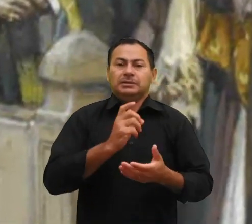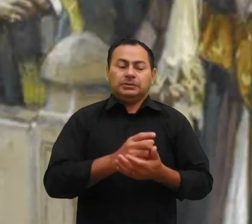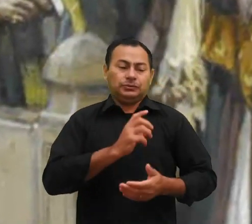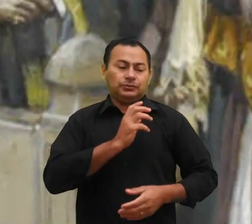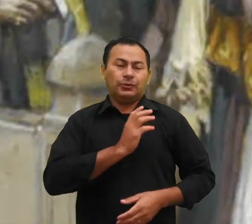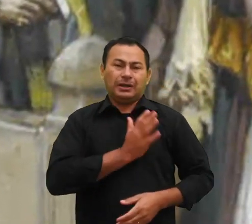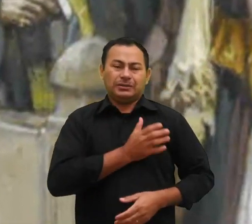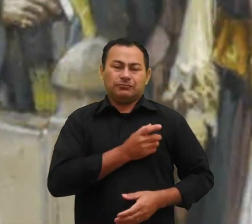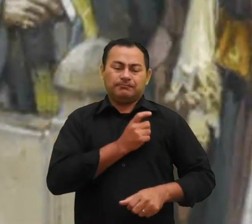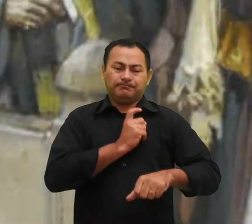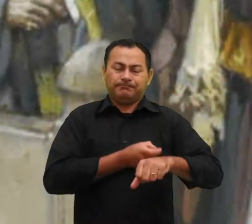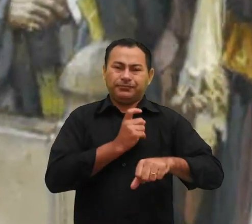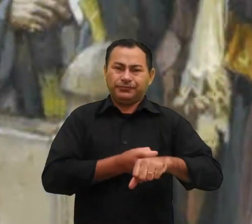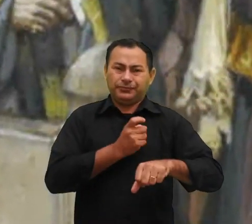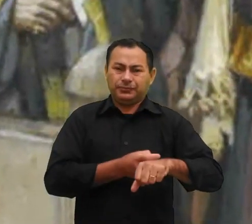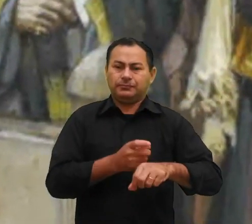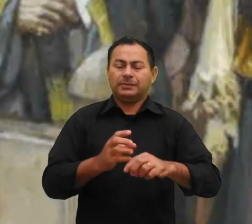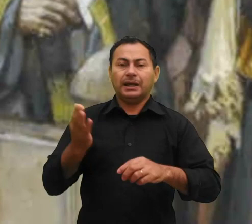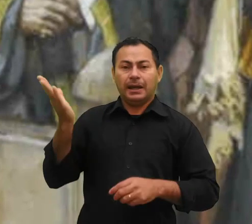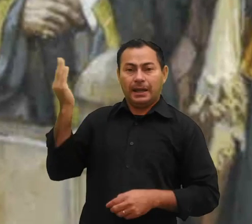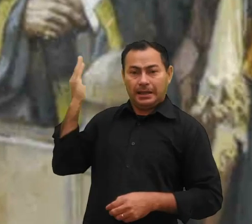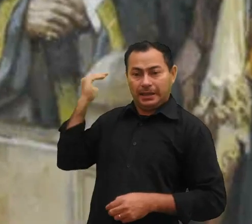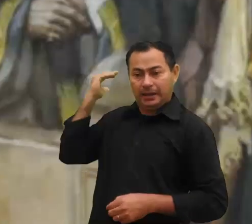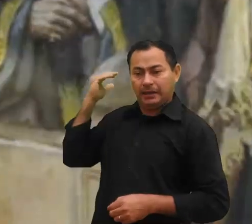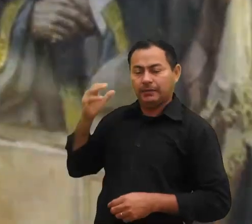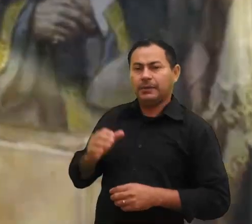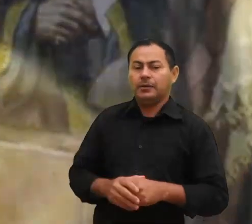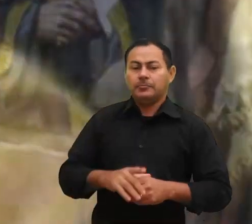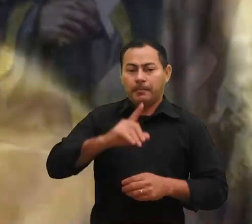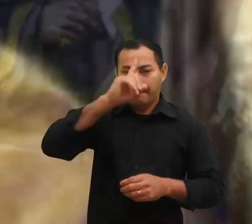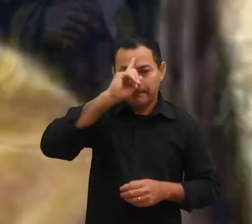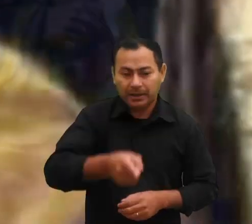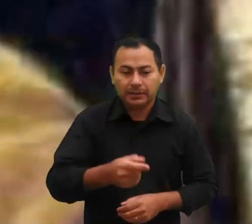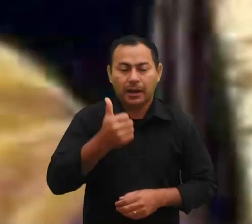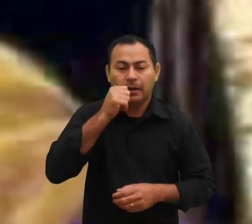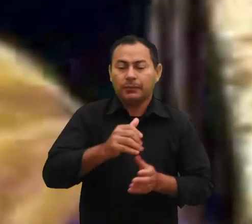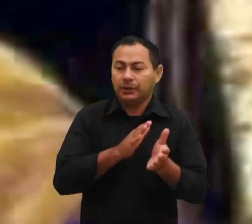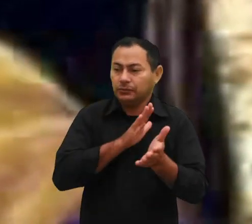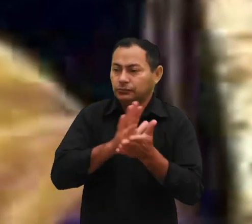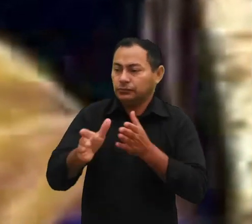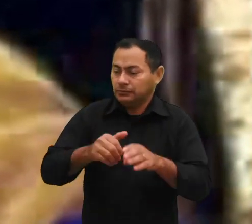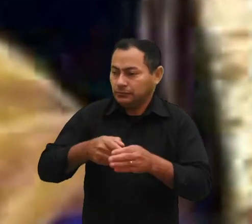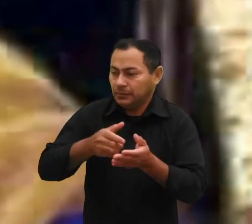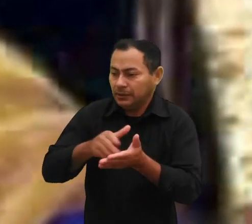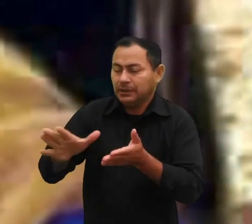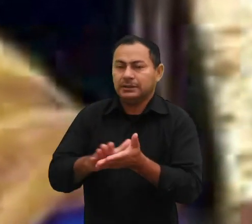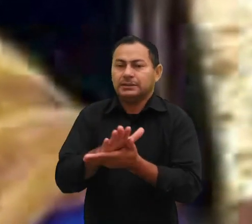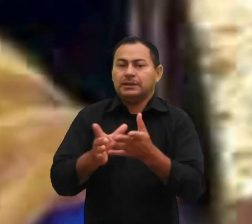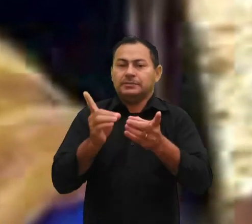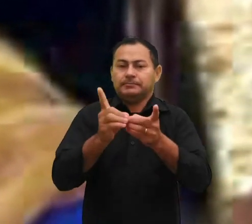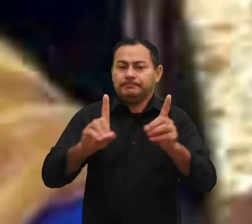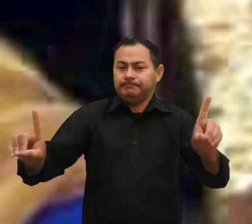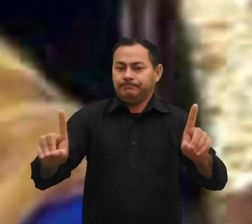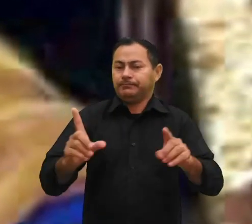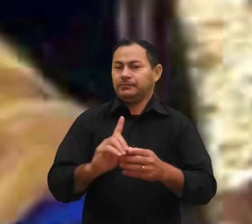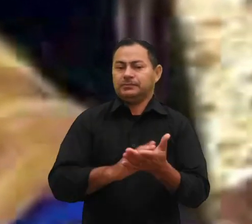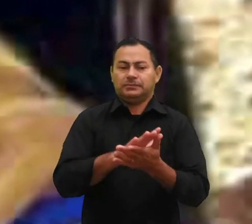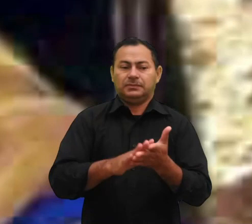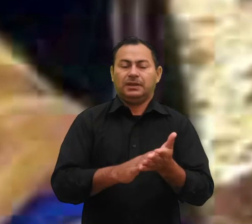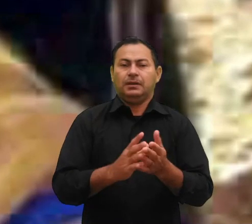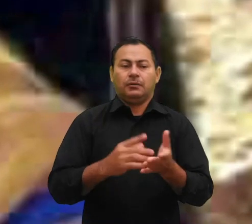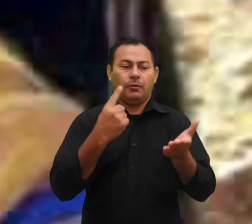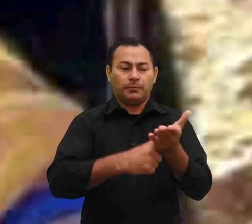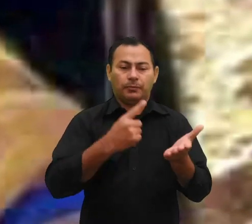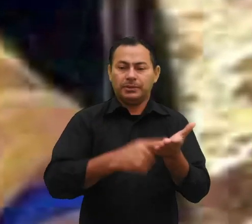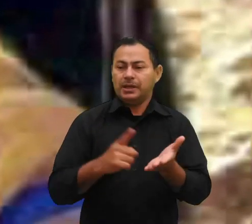da dureza dos corações. Naquele tempo, quando eles mandavam a mulher embora de casa sem o divórcio, não